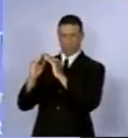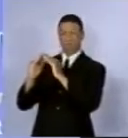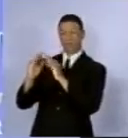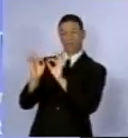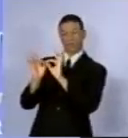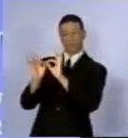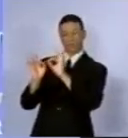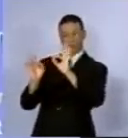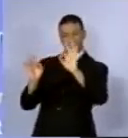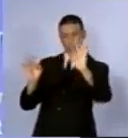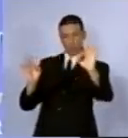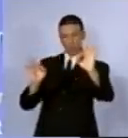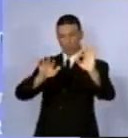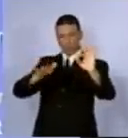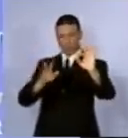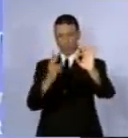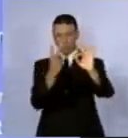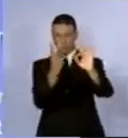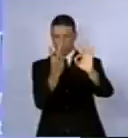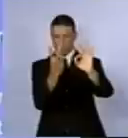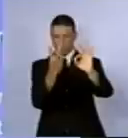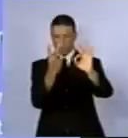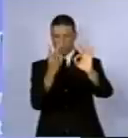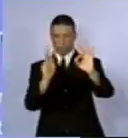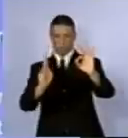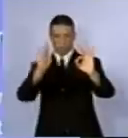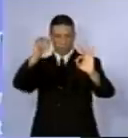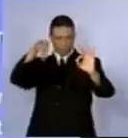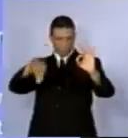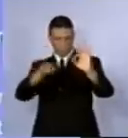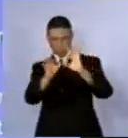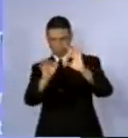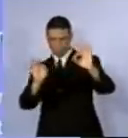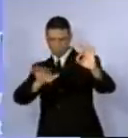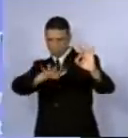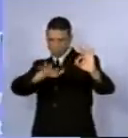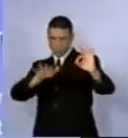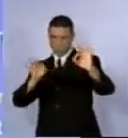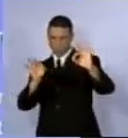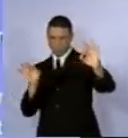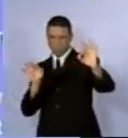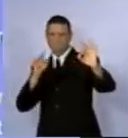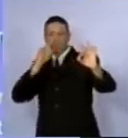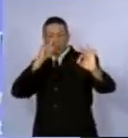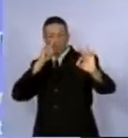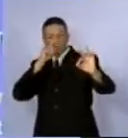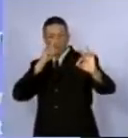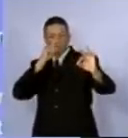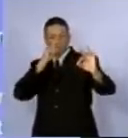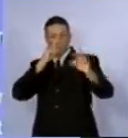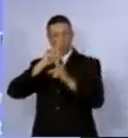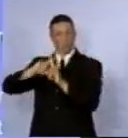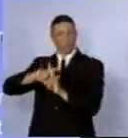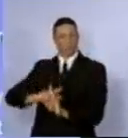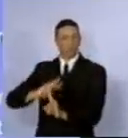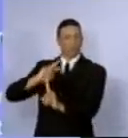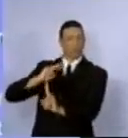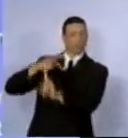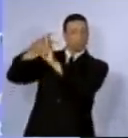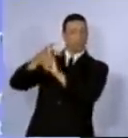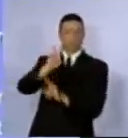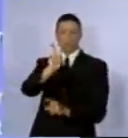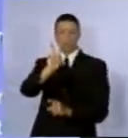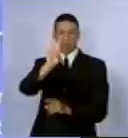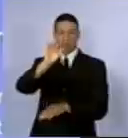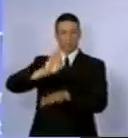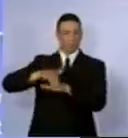nessa distância de 2 milhas, na verdade, você vai ter aí um risco aproximado de 5 vezes maior de desenvolver o